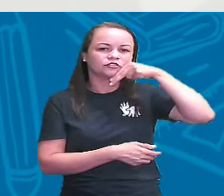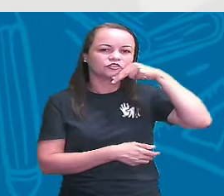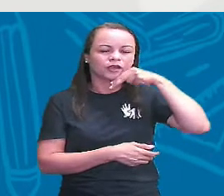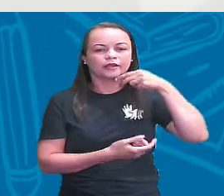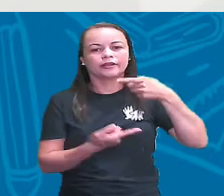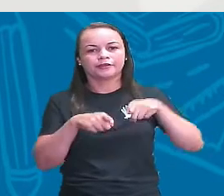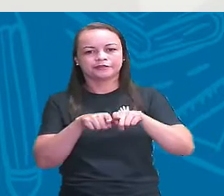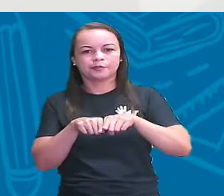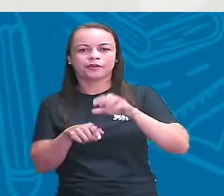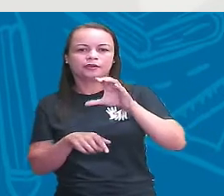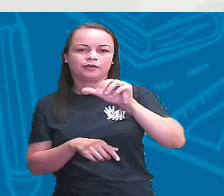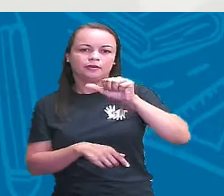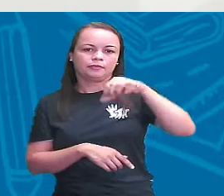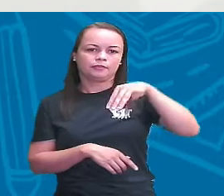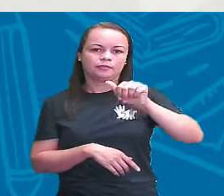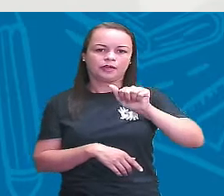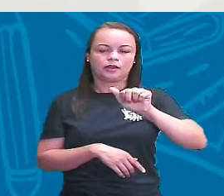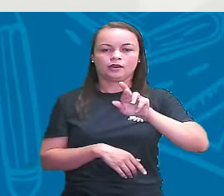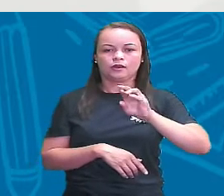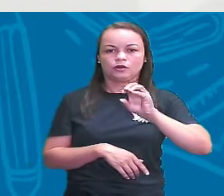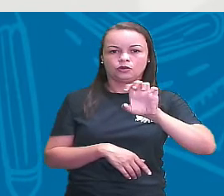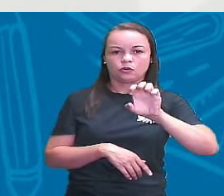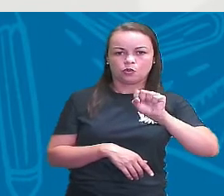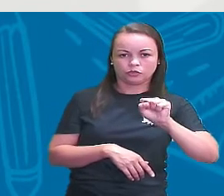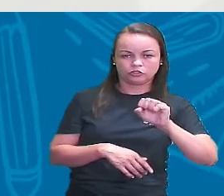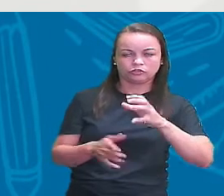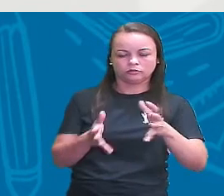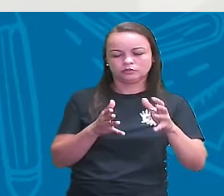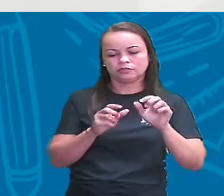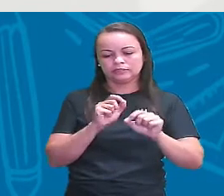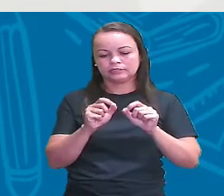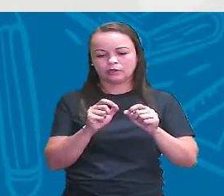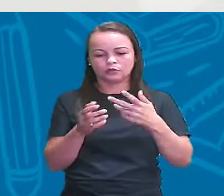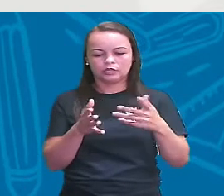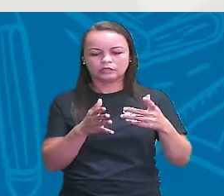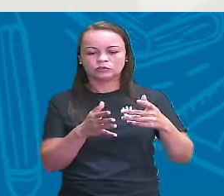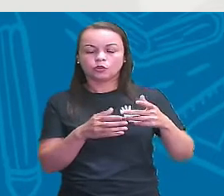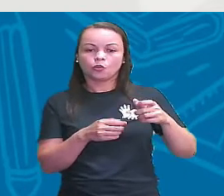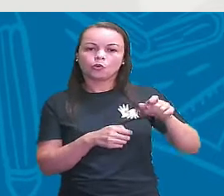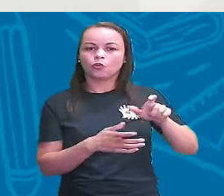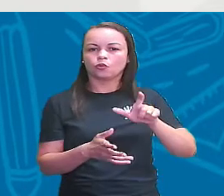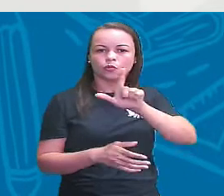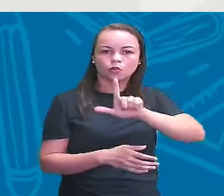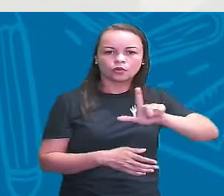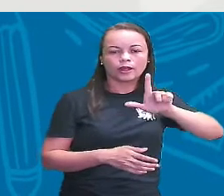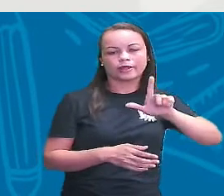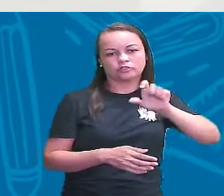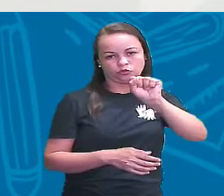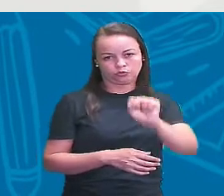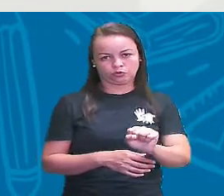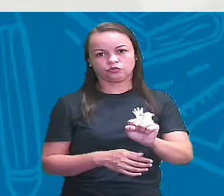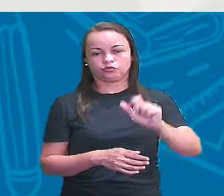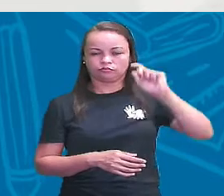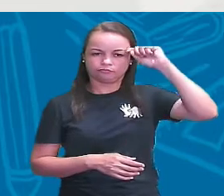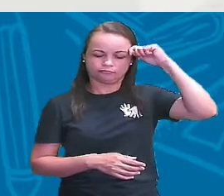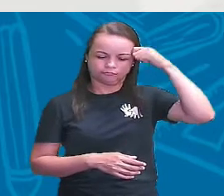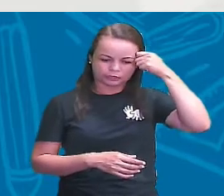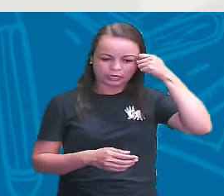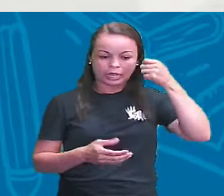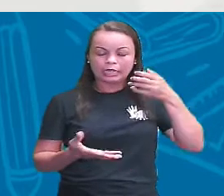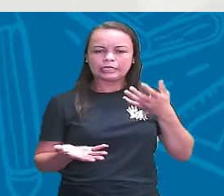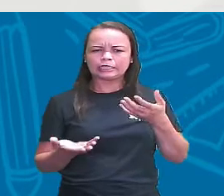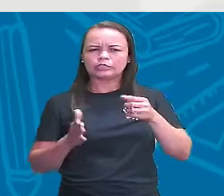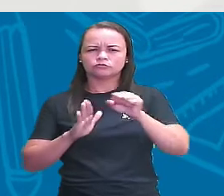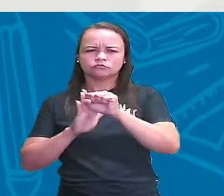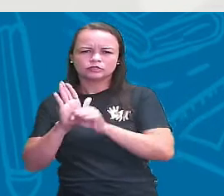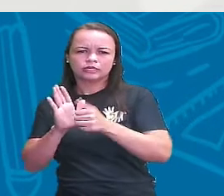atrás, tá? E aí eles migraram do sul ao leste da África, né? E a partir do século XII, eles começaram a